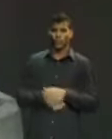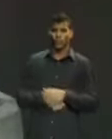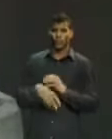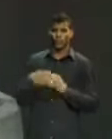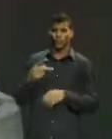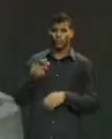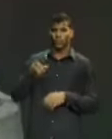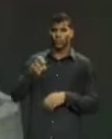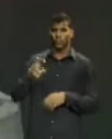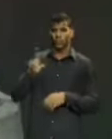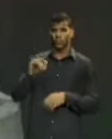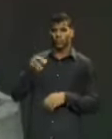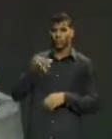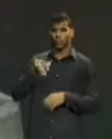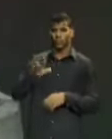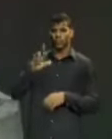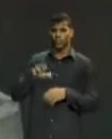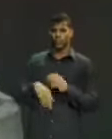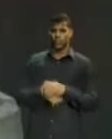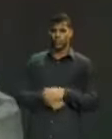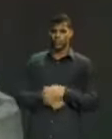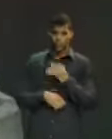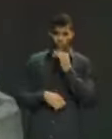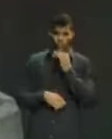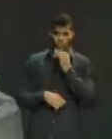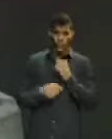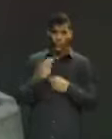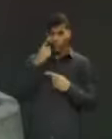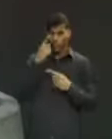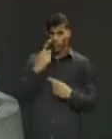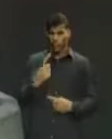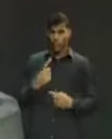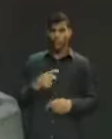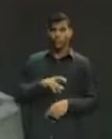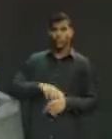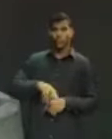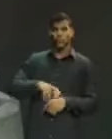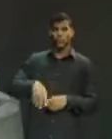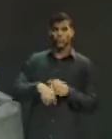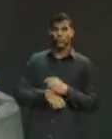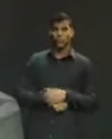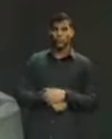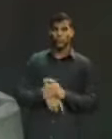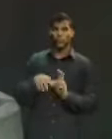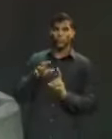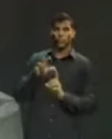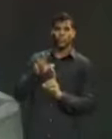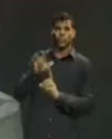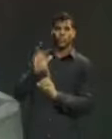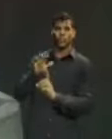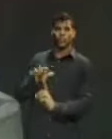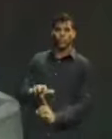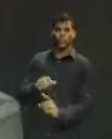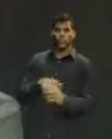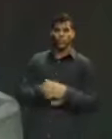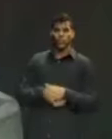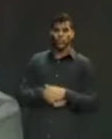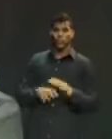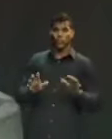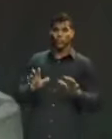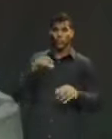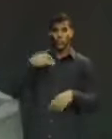violência, ela não é só combatida pela repressão, ela pode ser